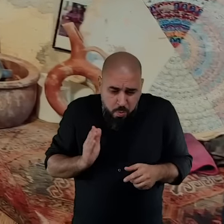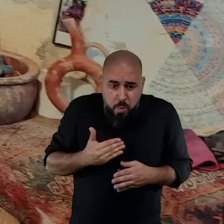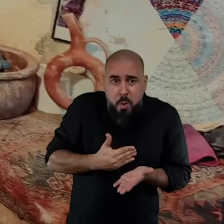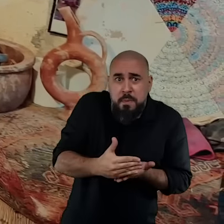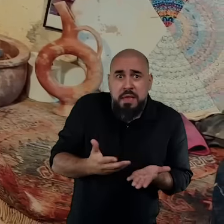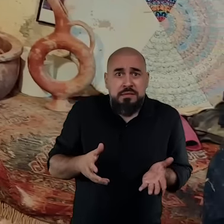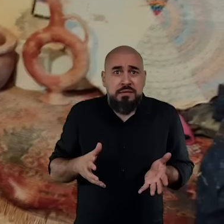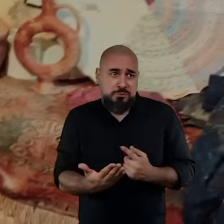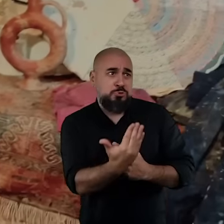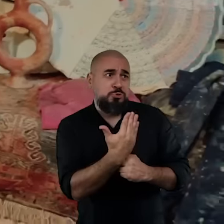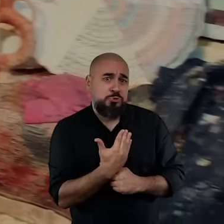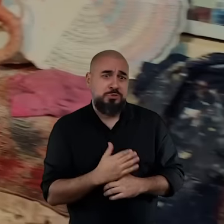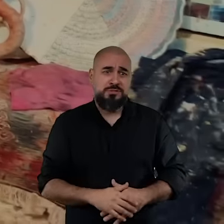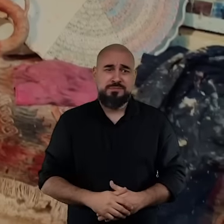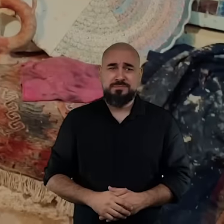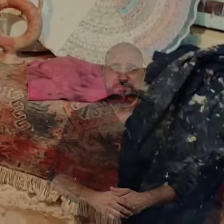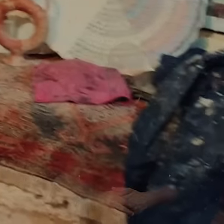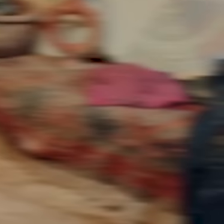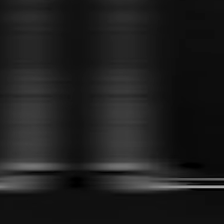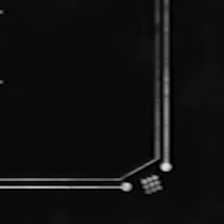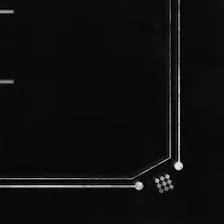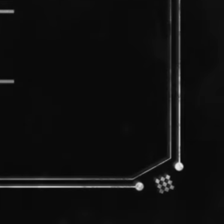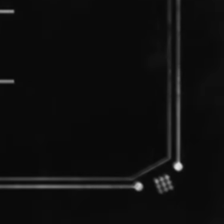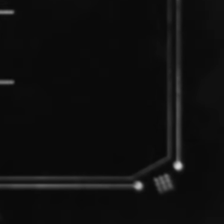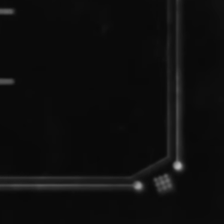como começar. Alguém help me!